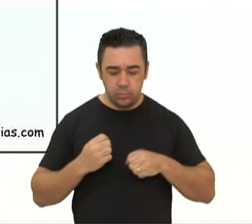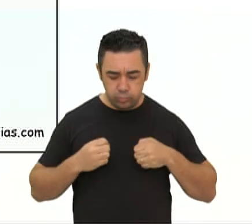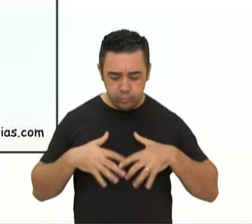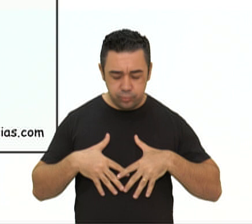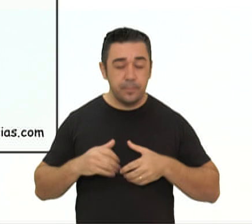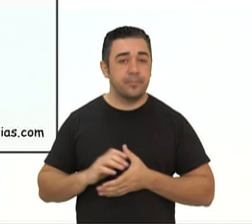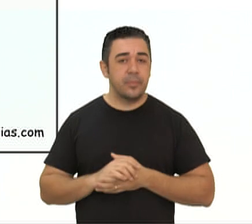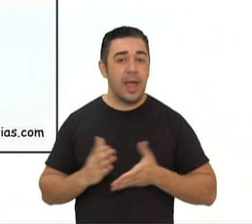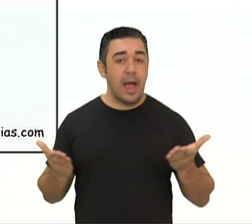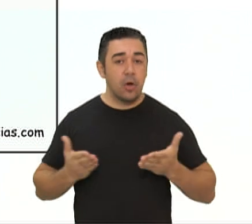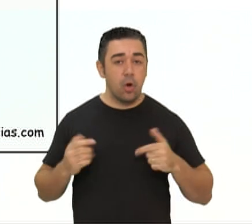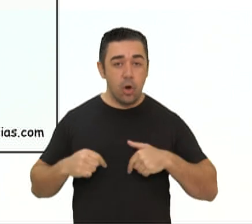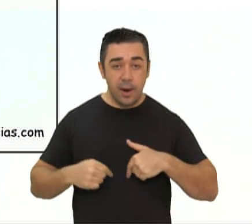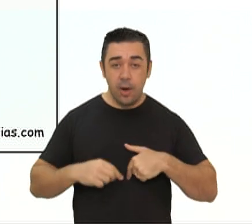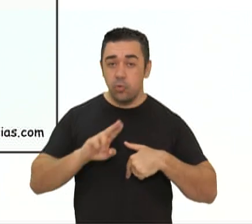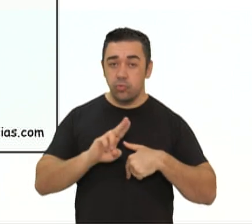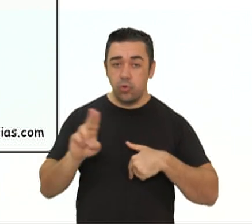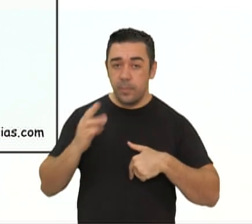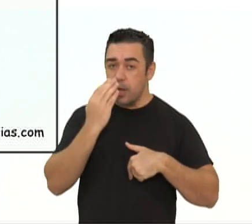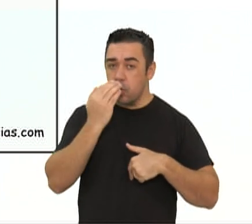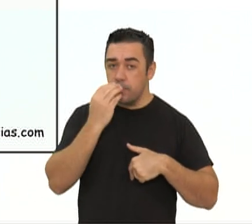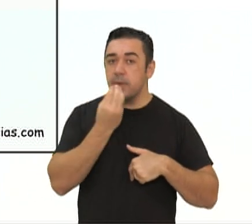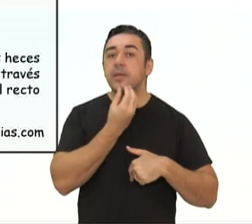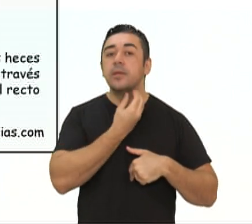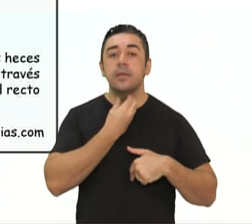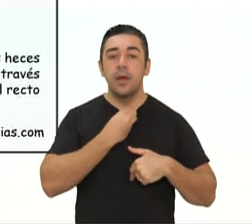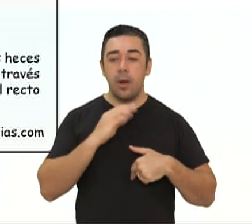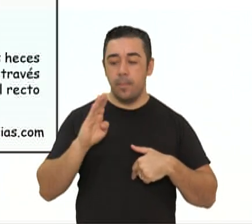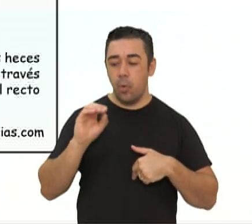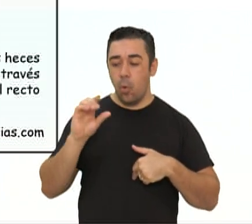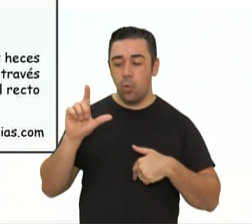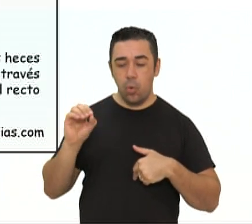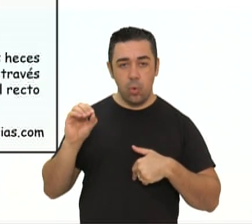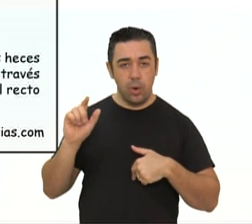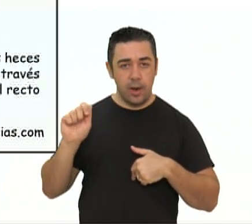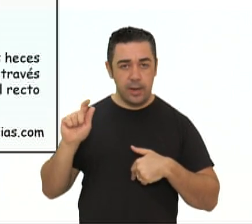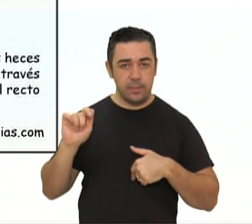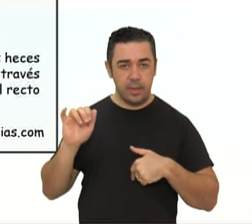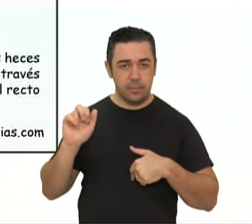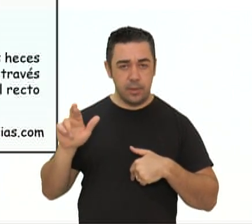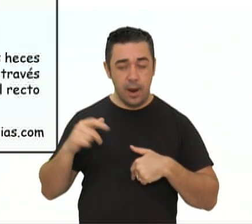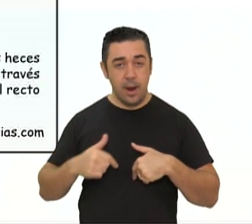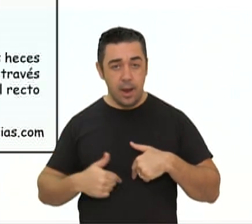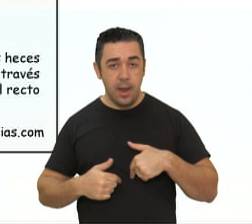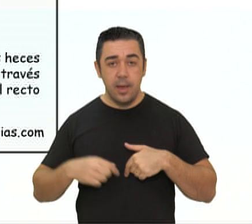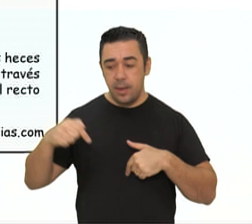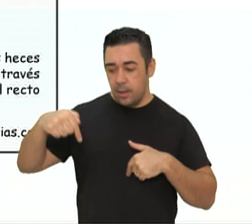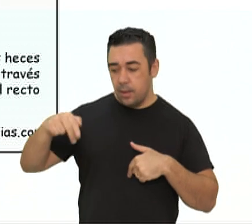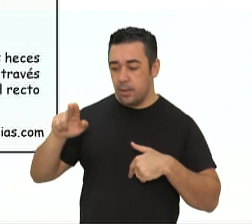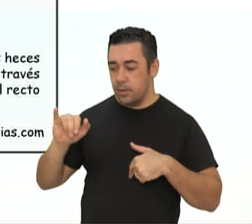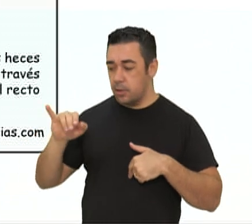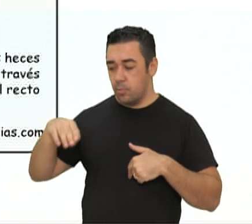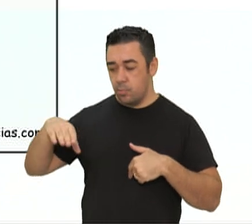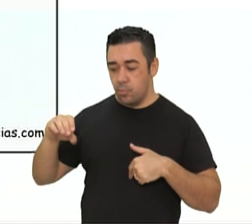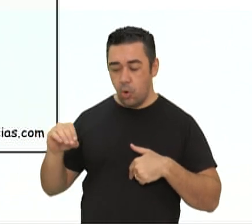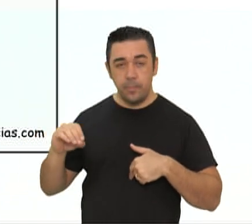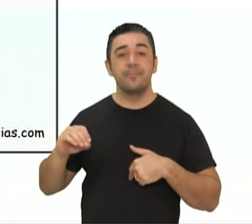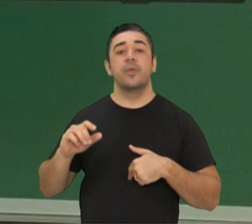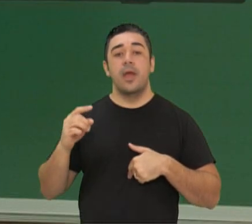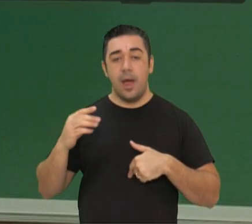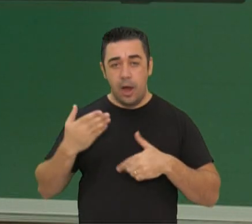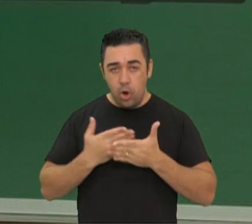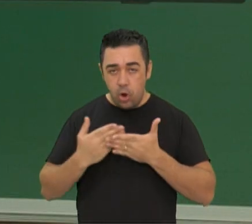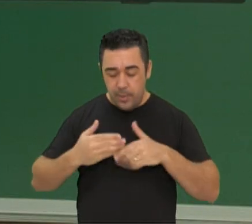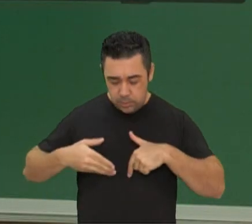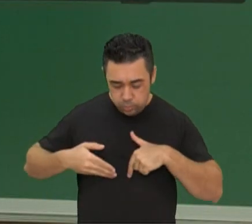agora é chamado de quimo. Depois ele vai passar para a primeira porção do intestino delgado, que é o duodeno,